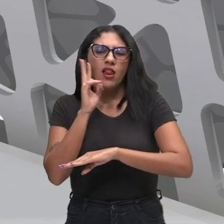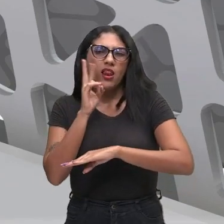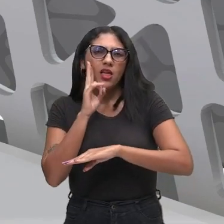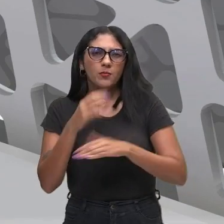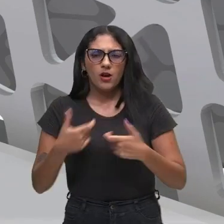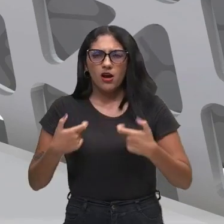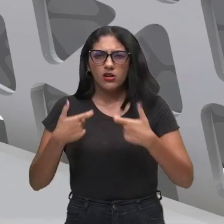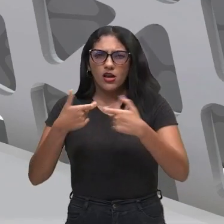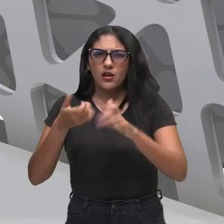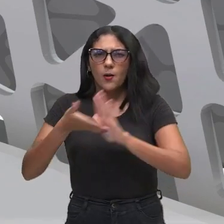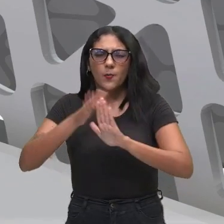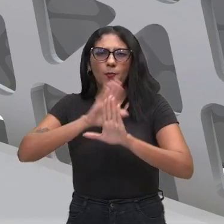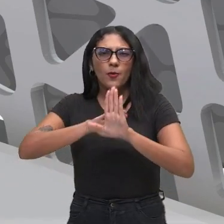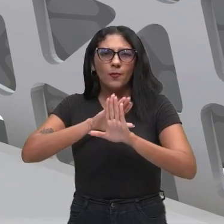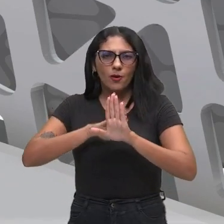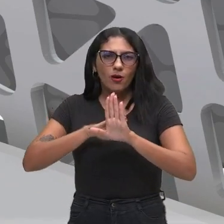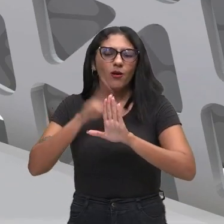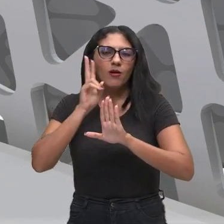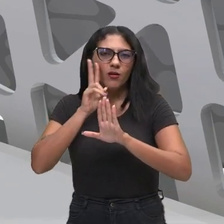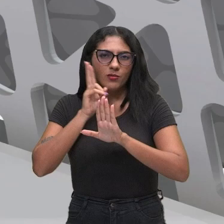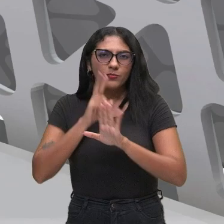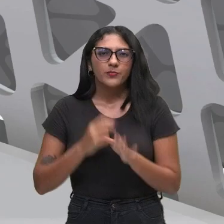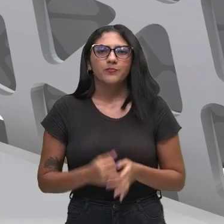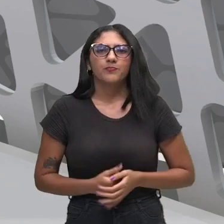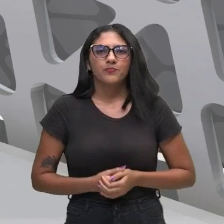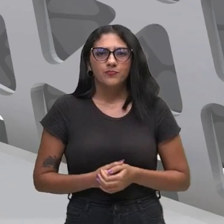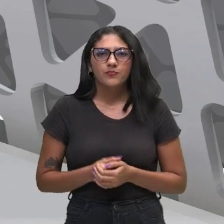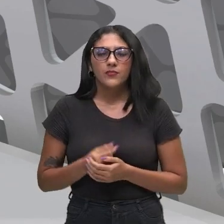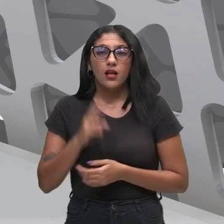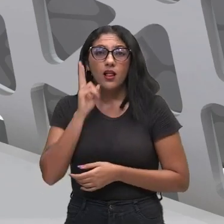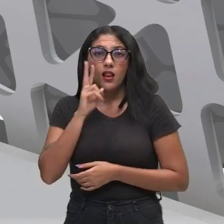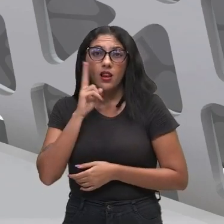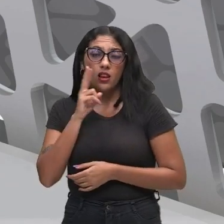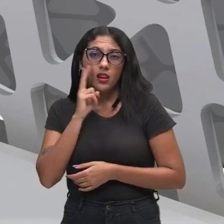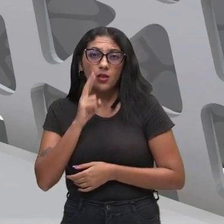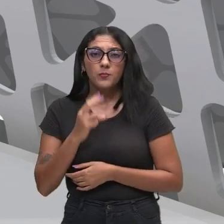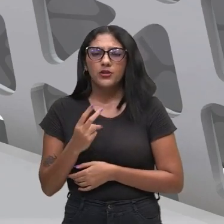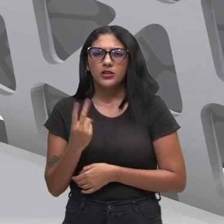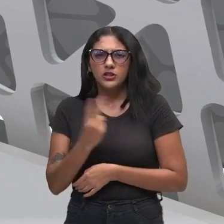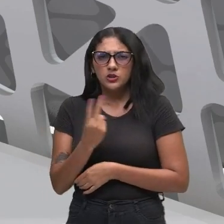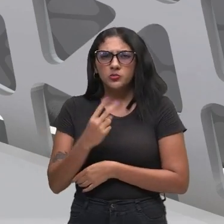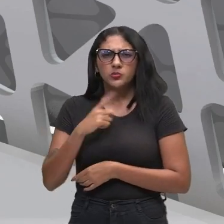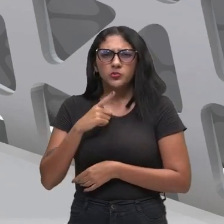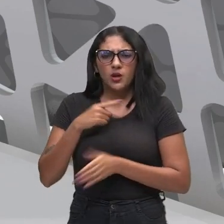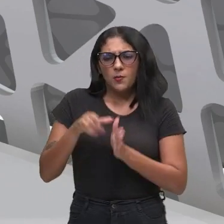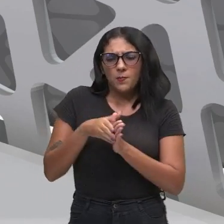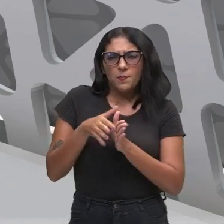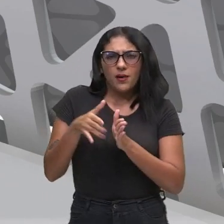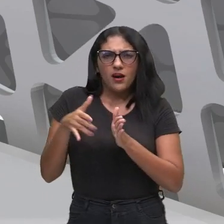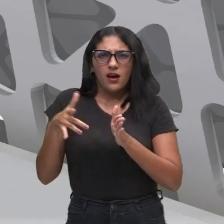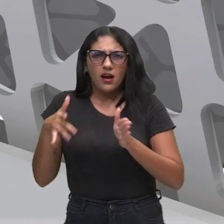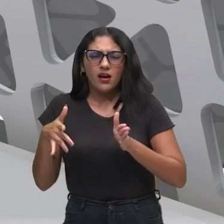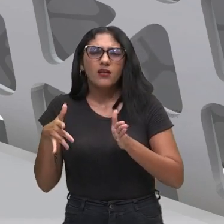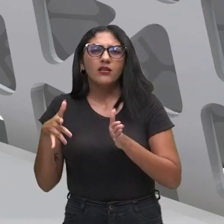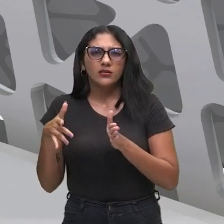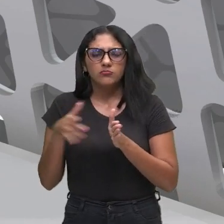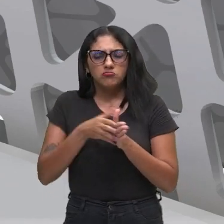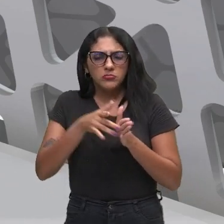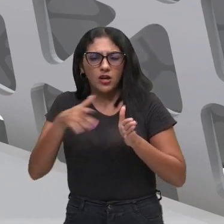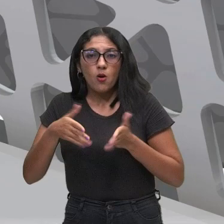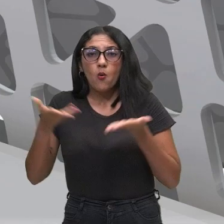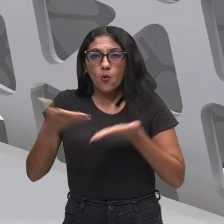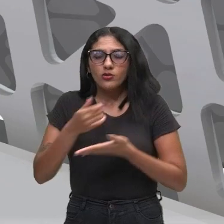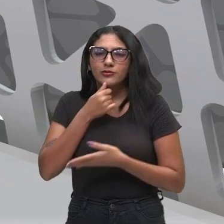chega à Lua. E lembrando que essa terceira fase, que começa em 1950, dura até os dias de hoje. Tá